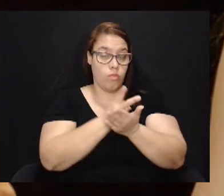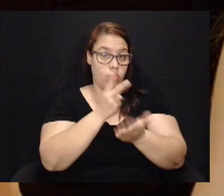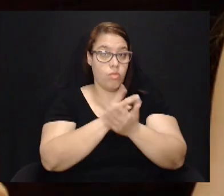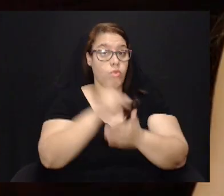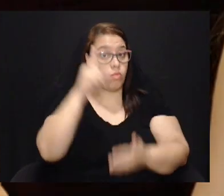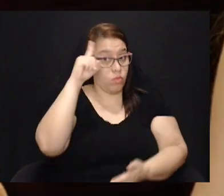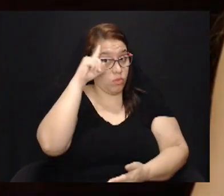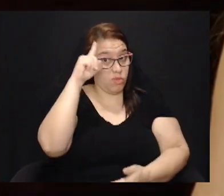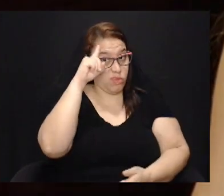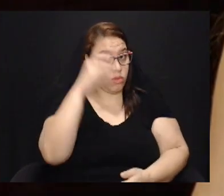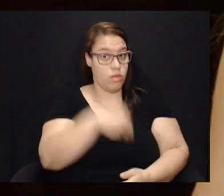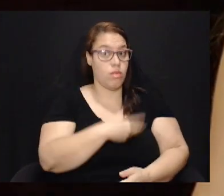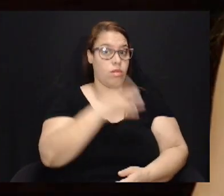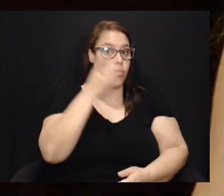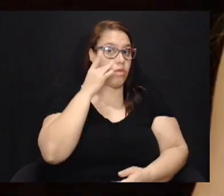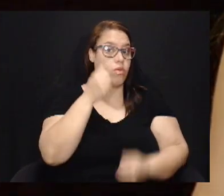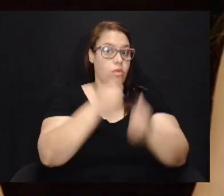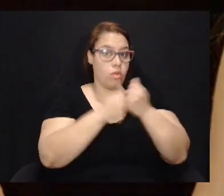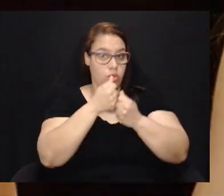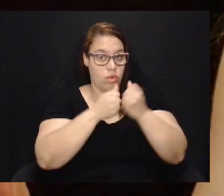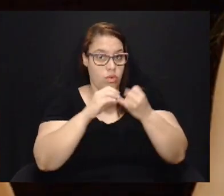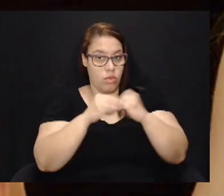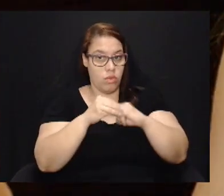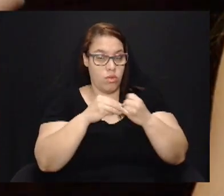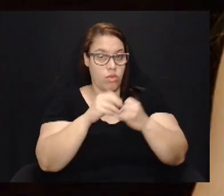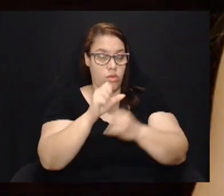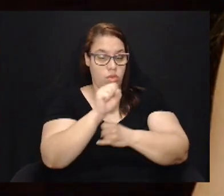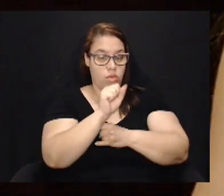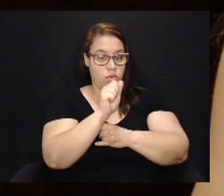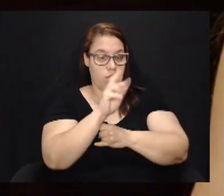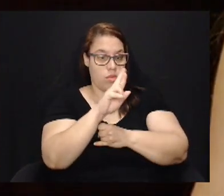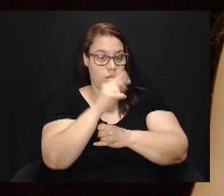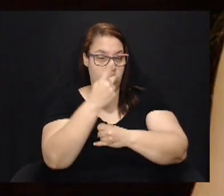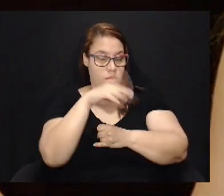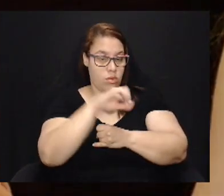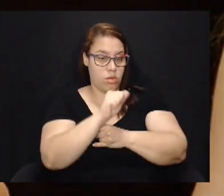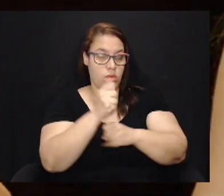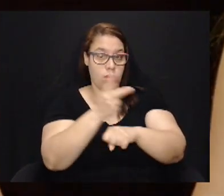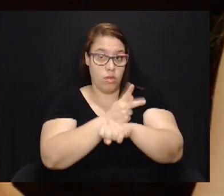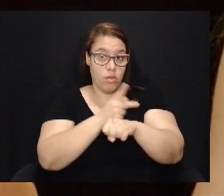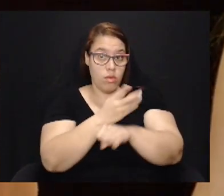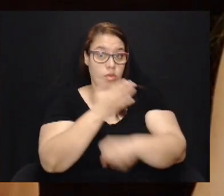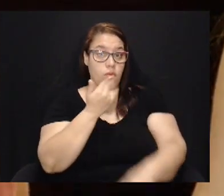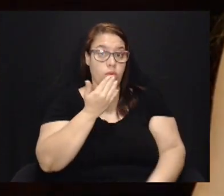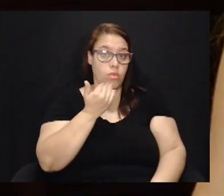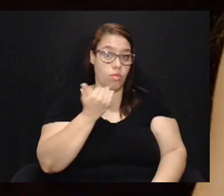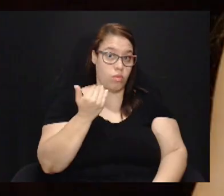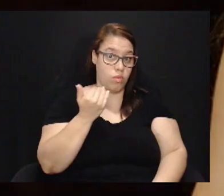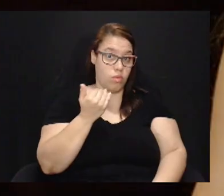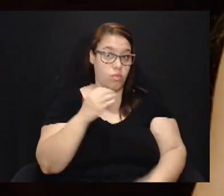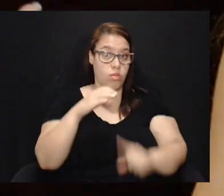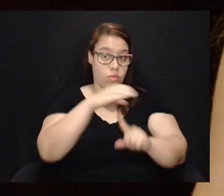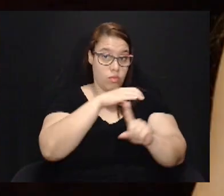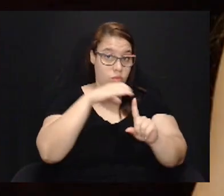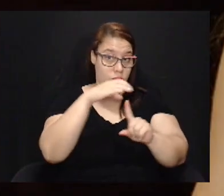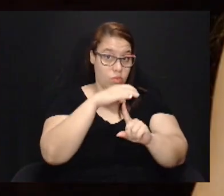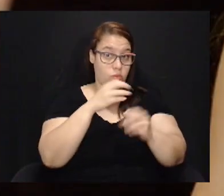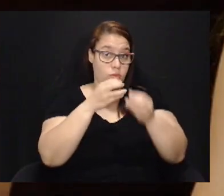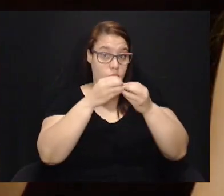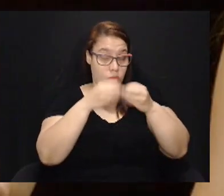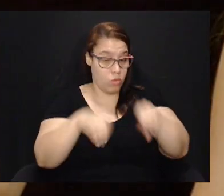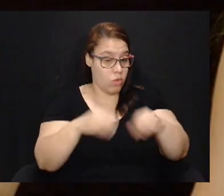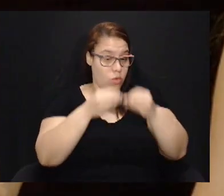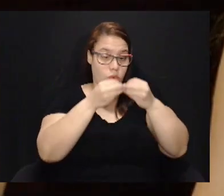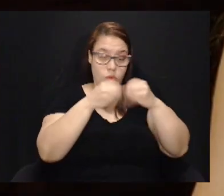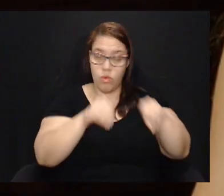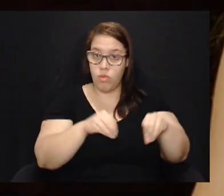nessa cesta? O arroz, o feijão, a sardinha. Aí, a busca por esses alimentos, né? De feira, os ovos. Os ovos são